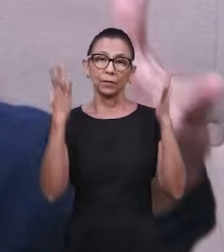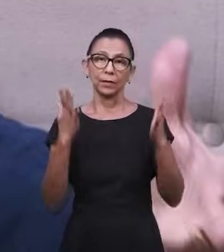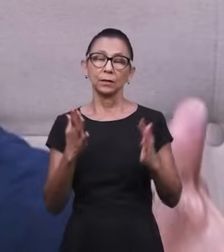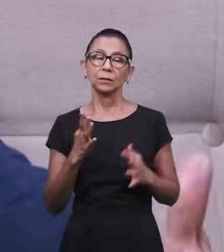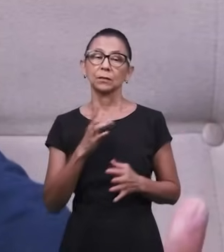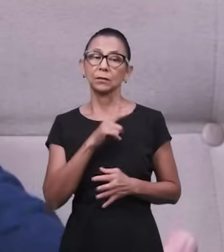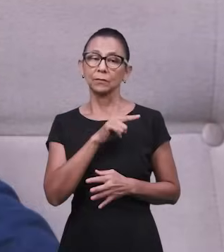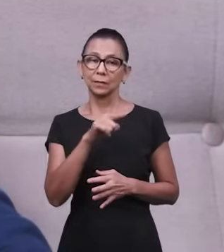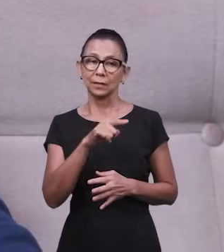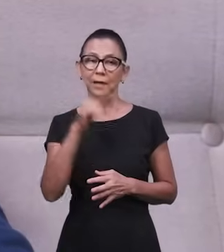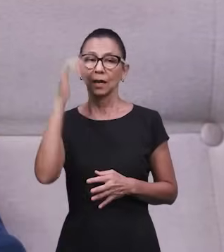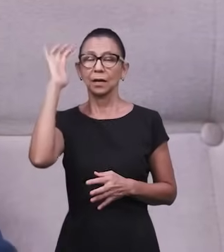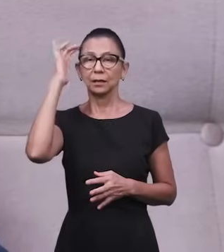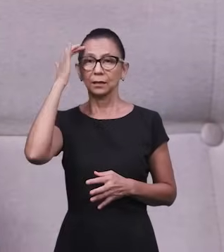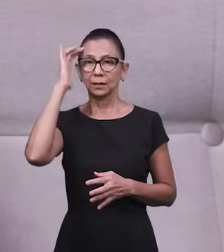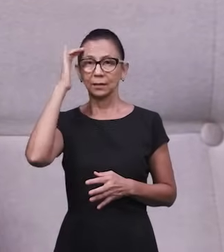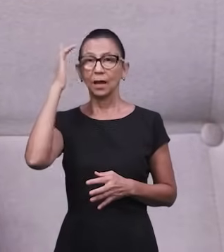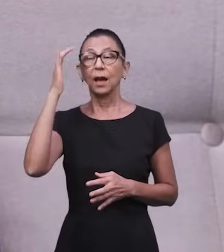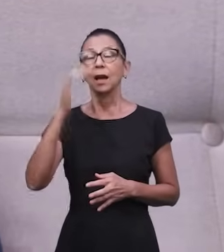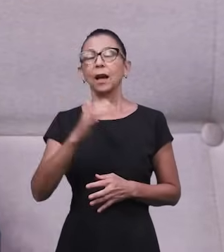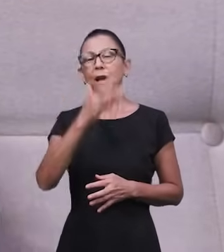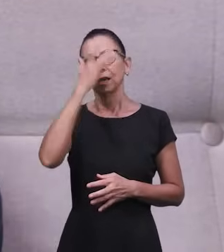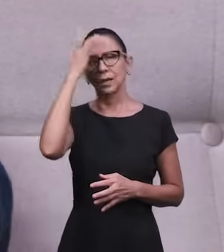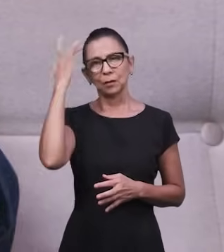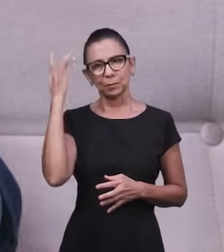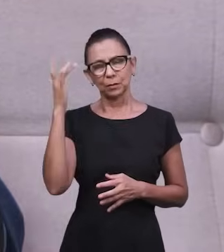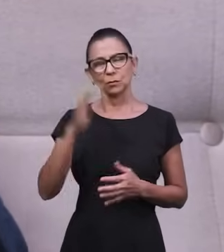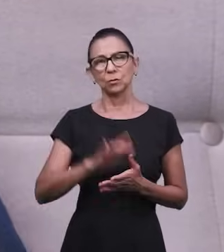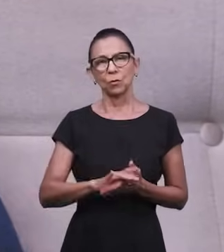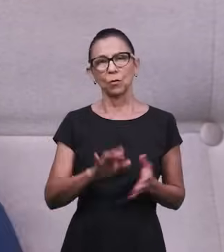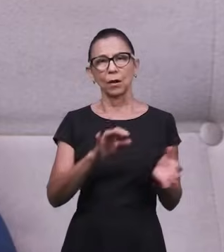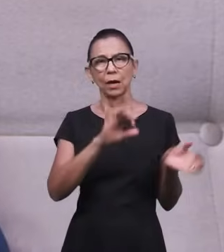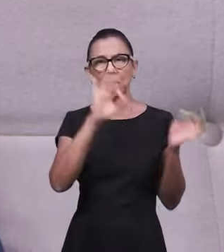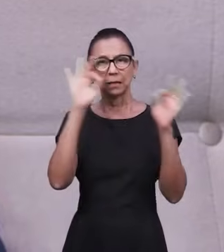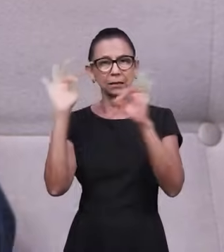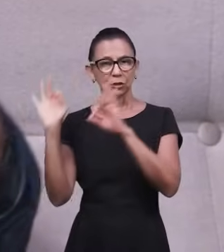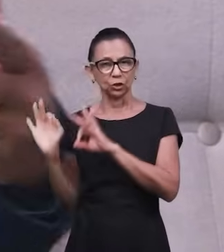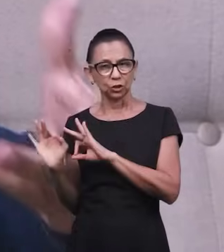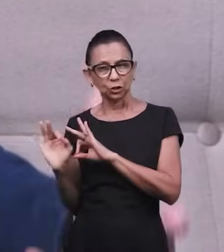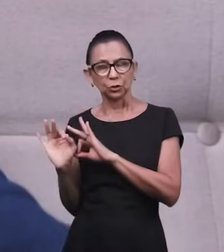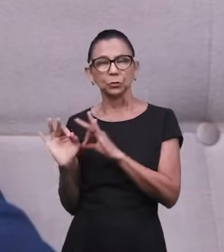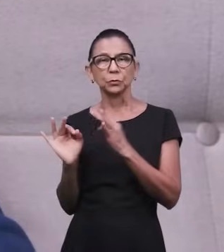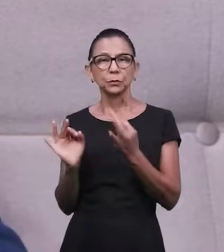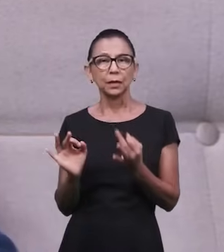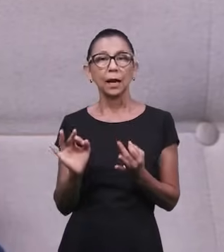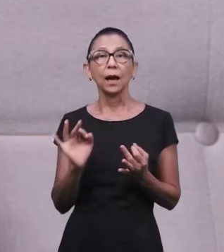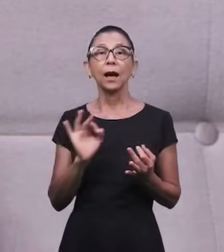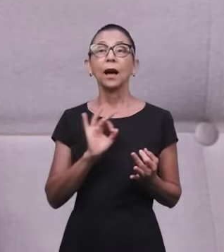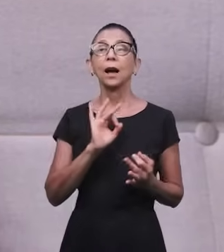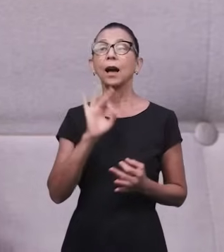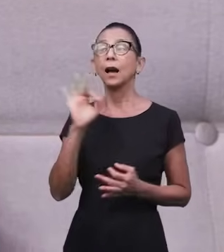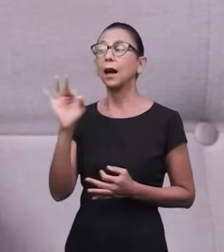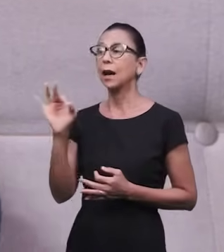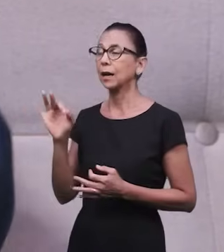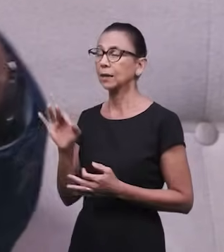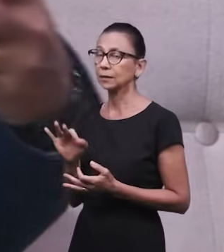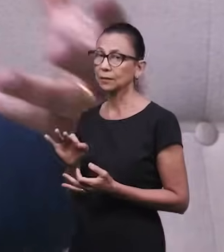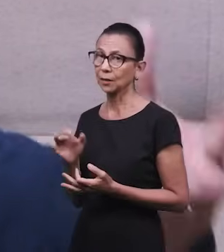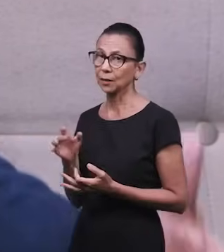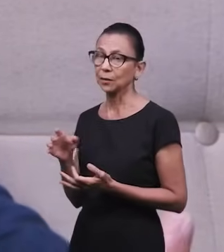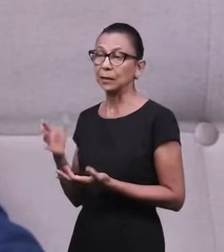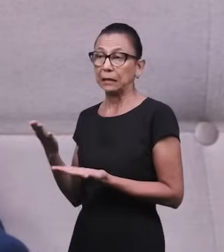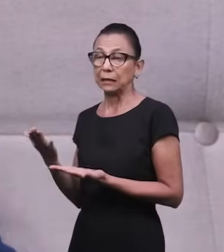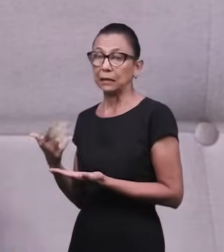toque das trombetas, né? Depois eu expliquei para ela que a salvação é uma festa, o batismo com o Espírito Santo